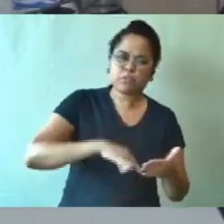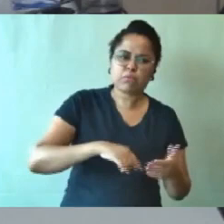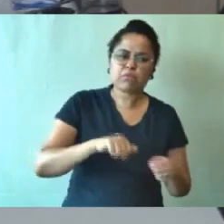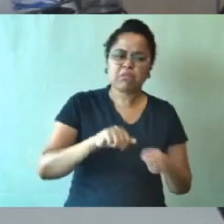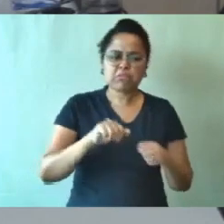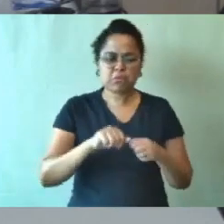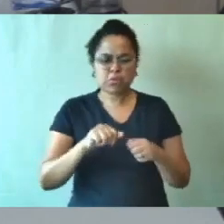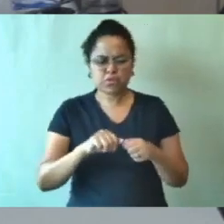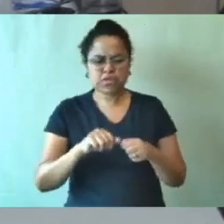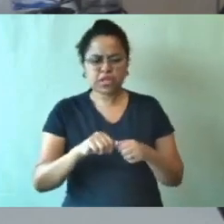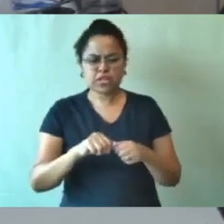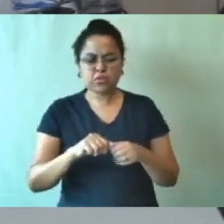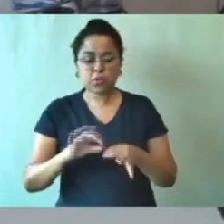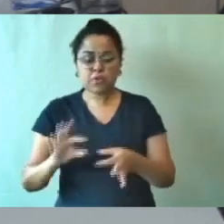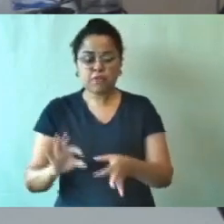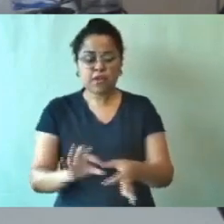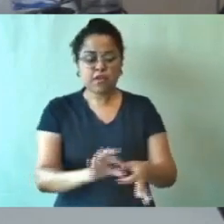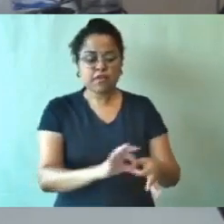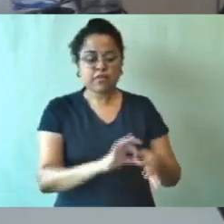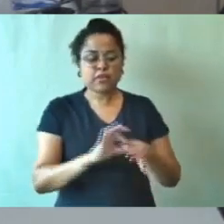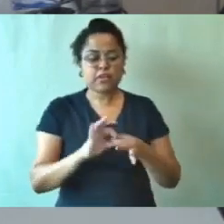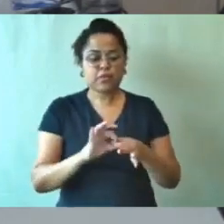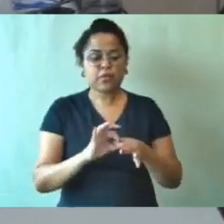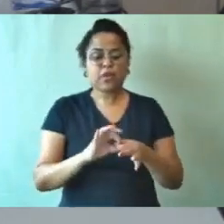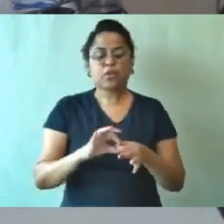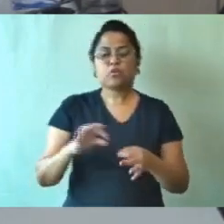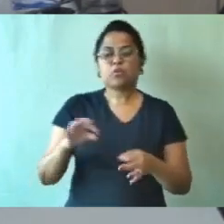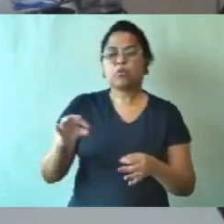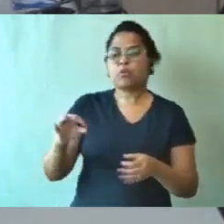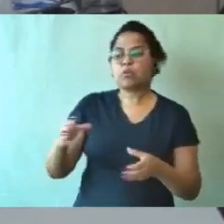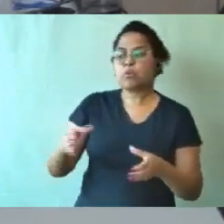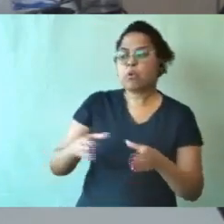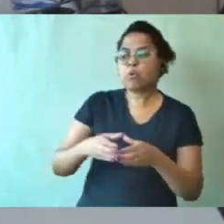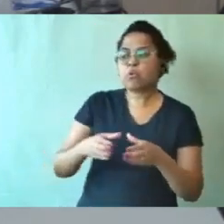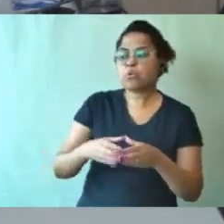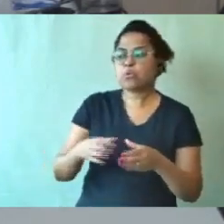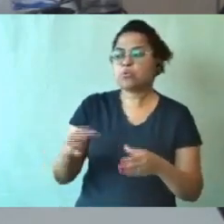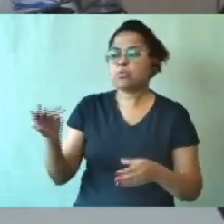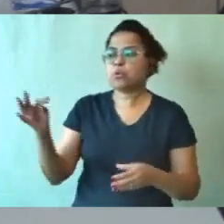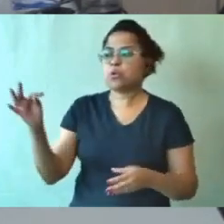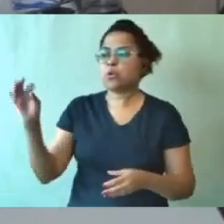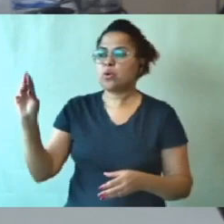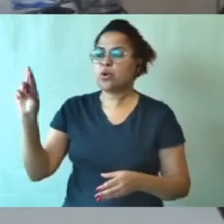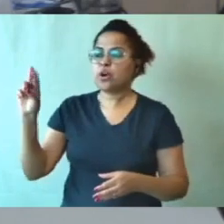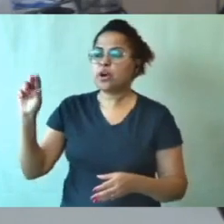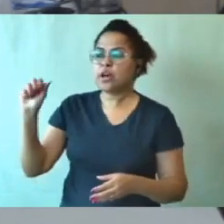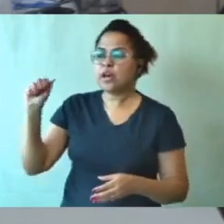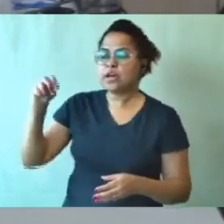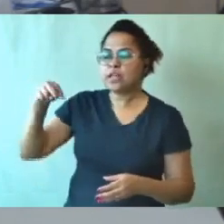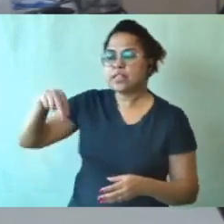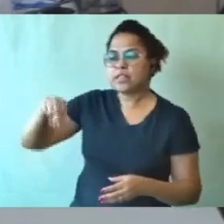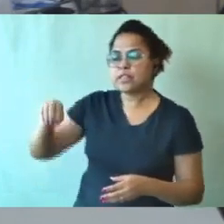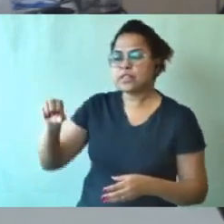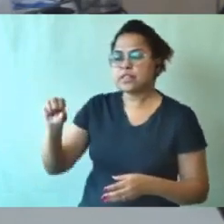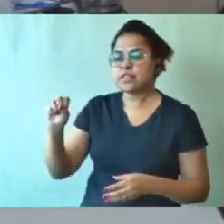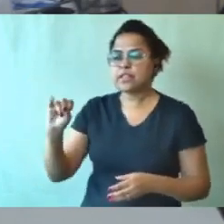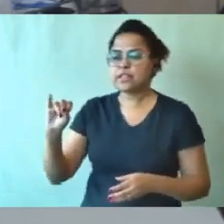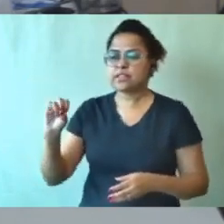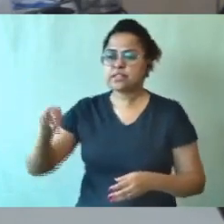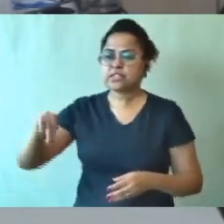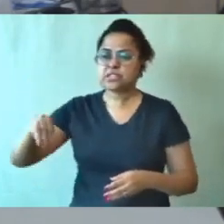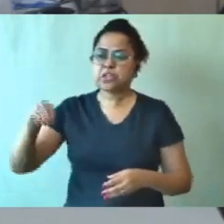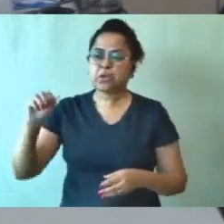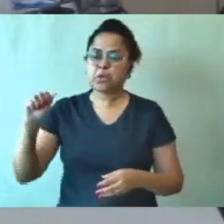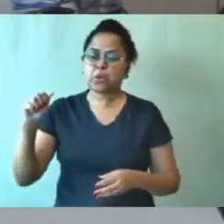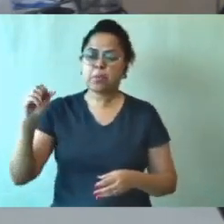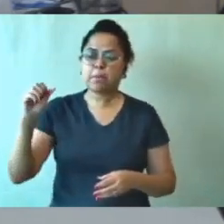conectar com o grupo Transimão, né? Exatamente. Que é a outra dívida. O senhor tinha uma dívida e